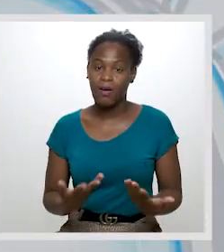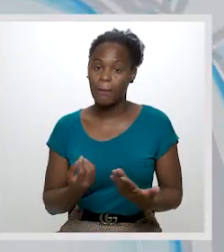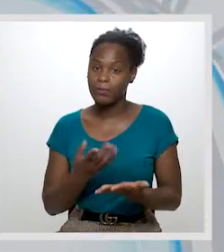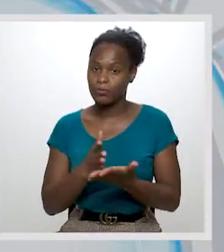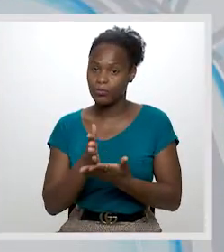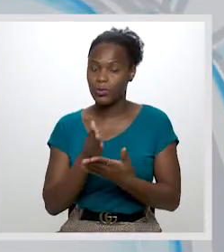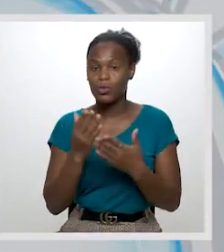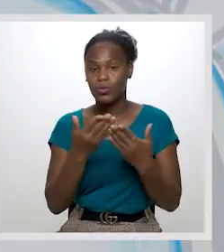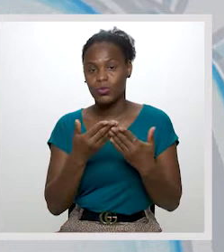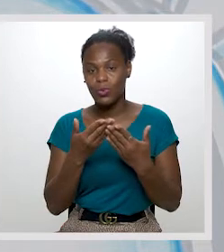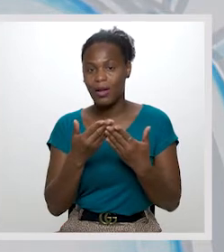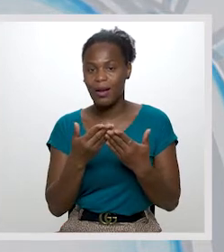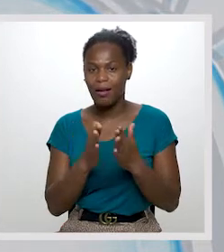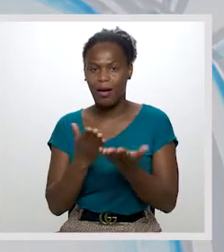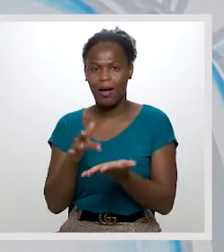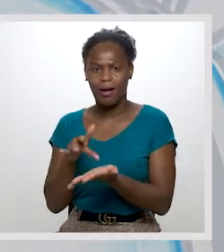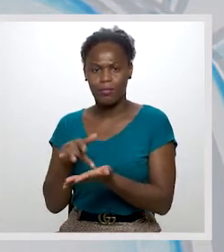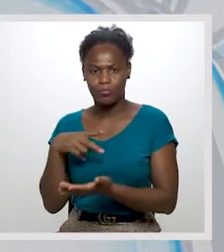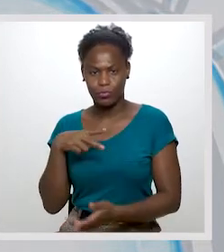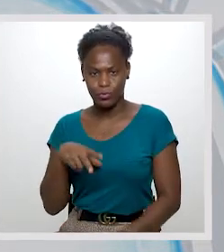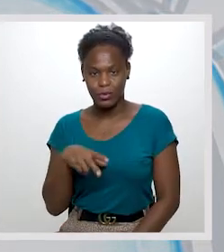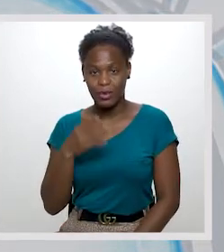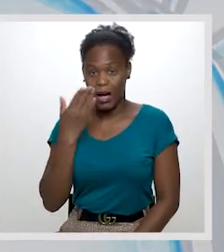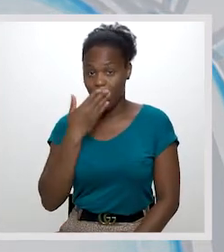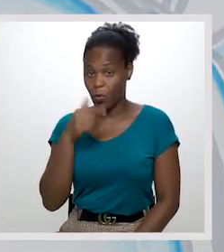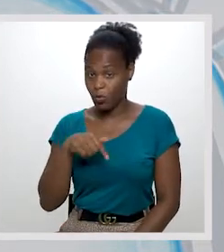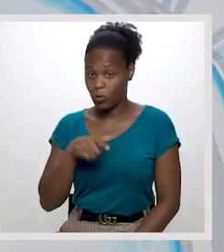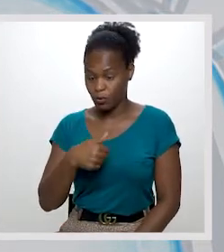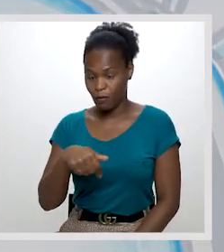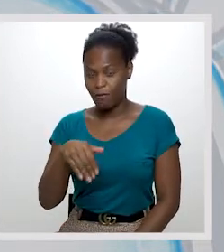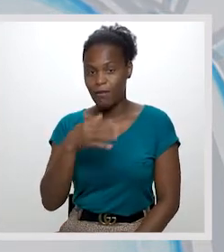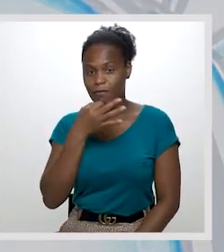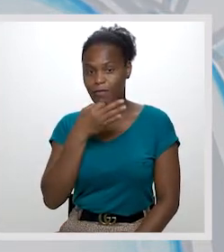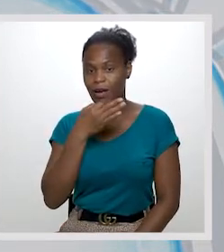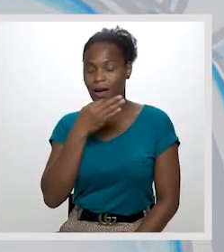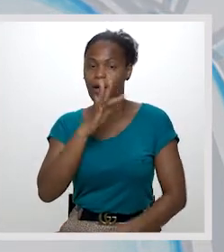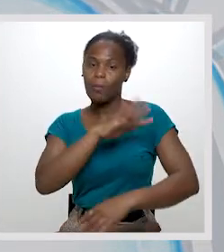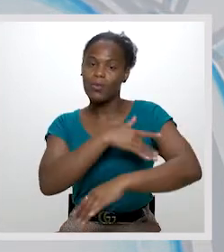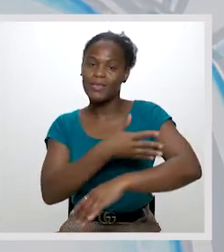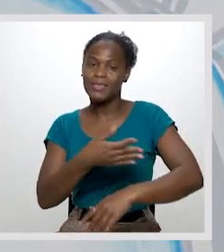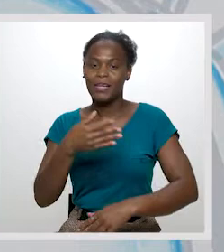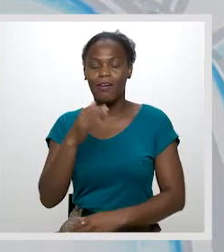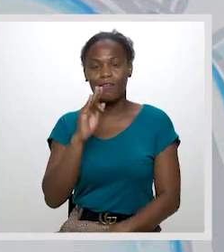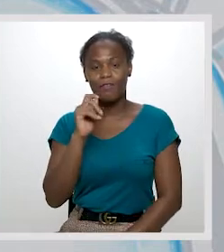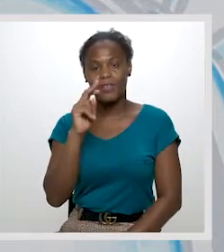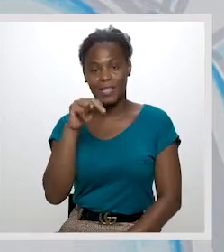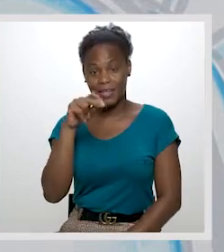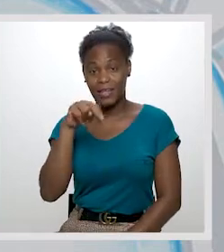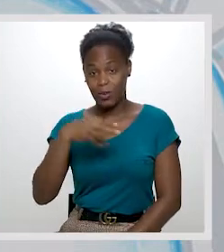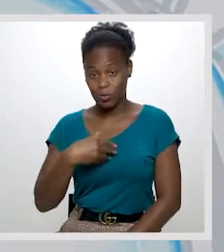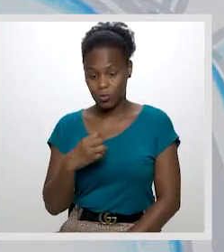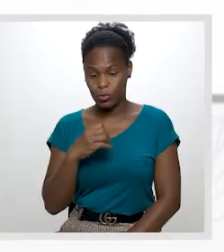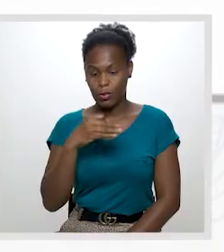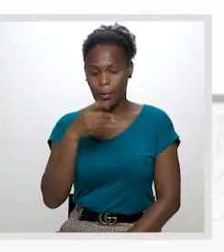Dando continuidade ao estudo da literatura portuguesa, na aula de hoje vamos falar da poesia de Fernando Pessoa. E o